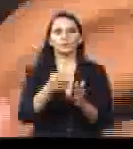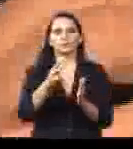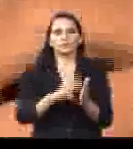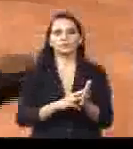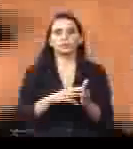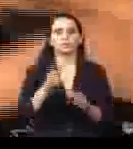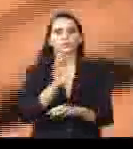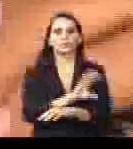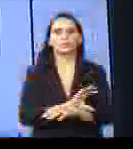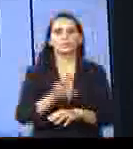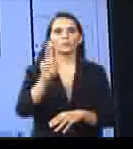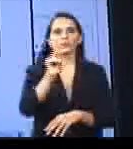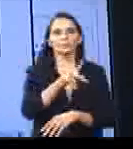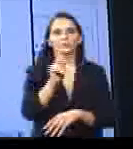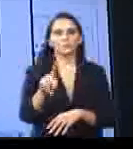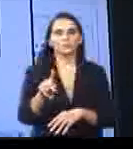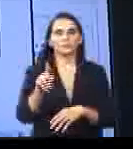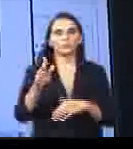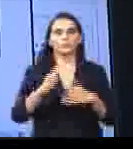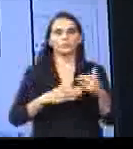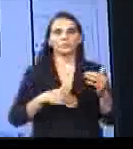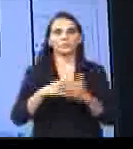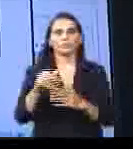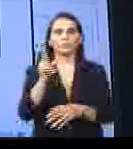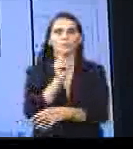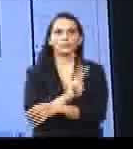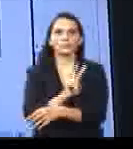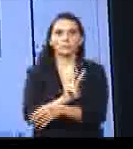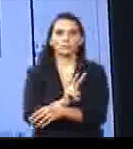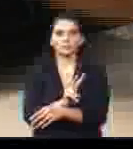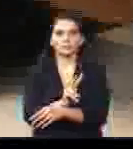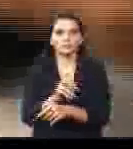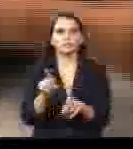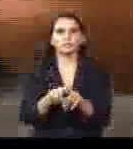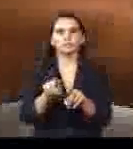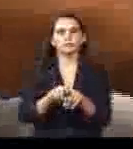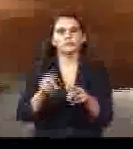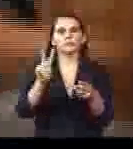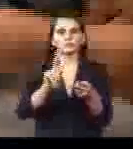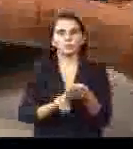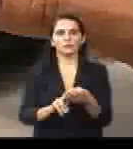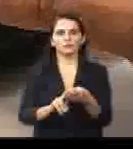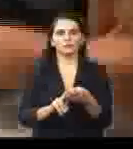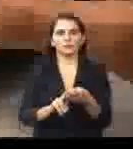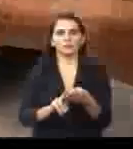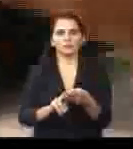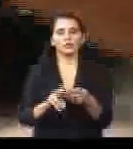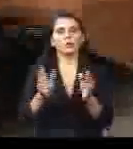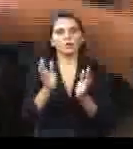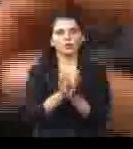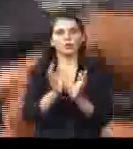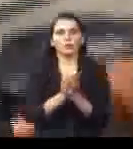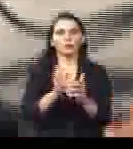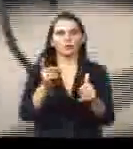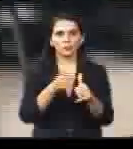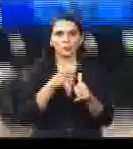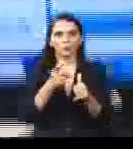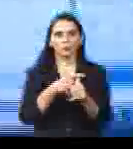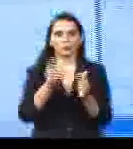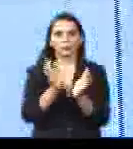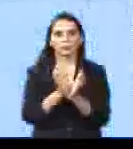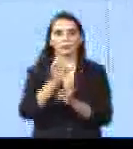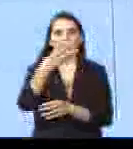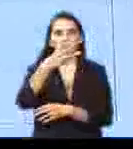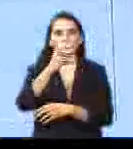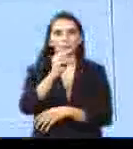à formação do professor e agente penitenciário envolvidos no processo de educação prisional. Esta turma piloto é